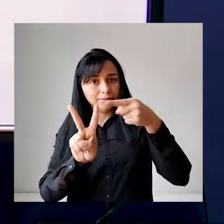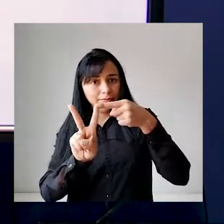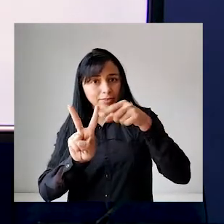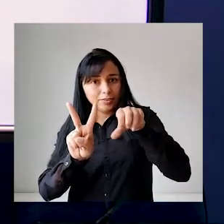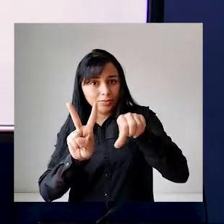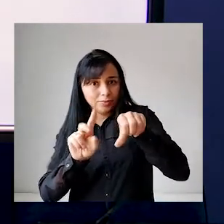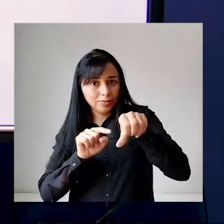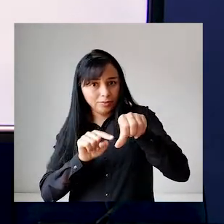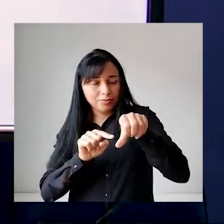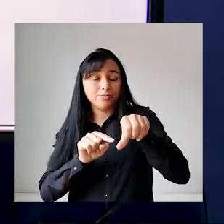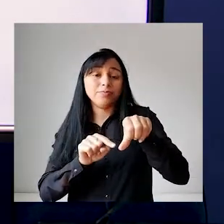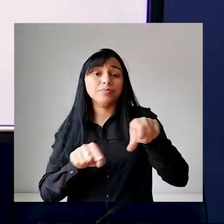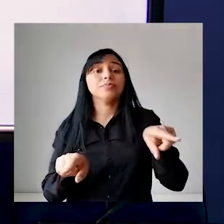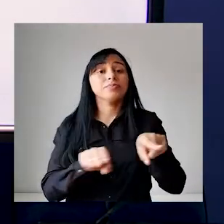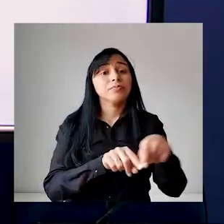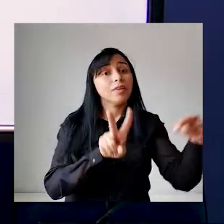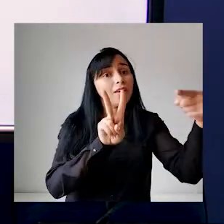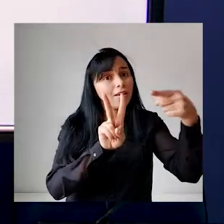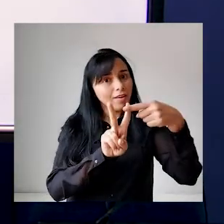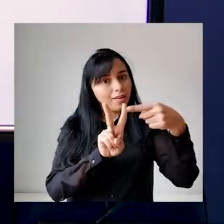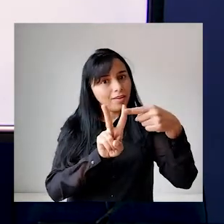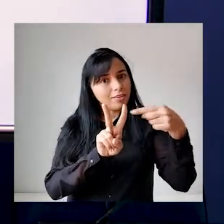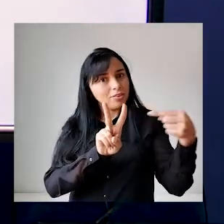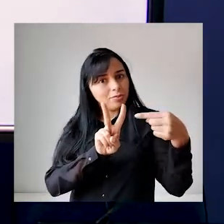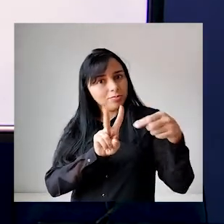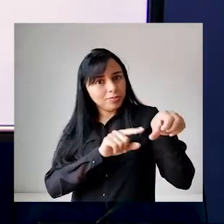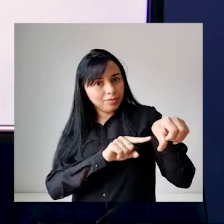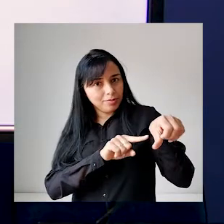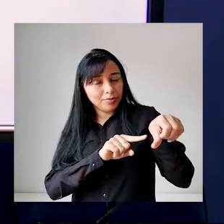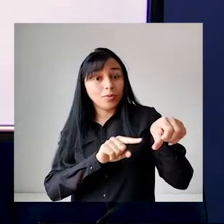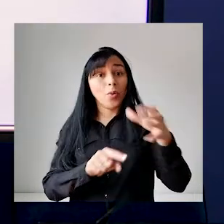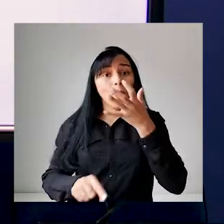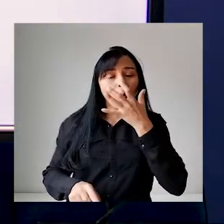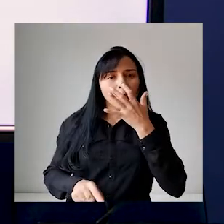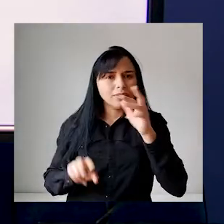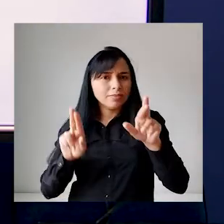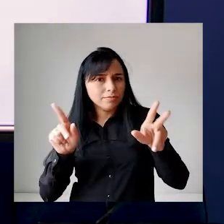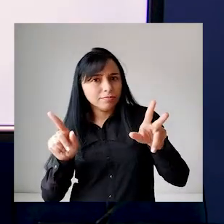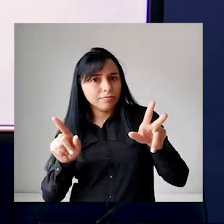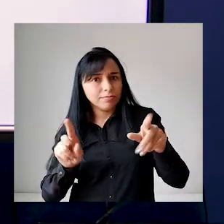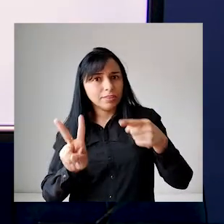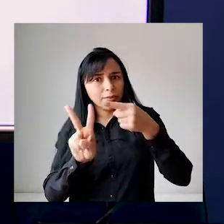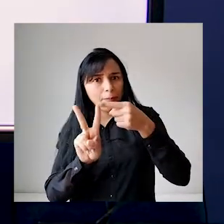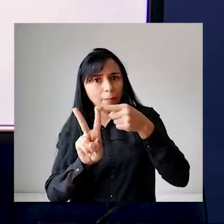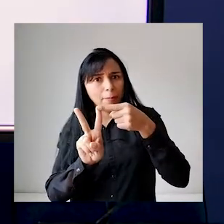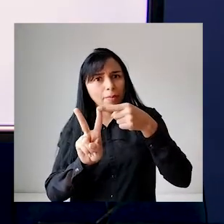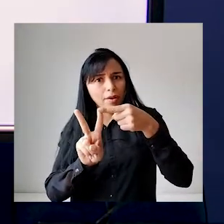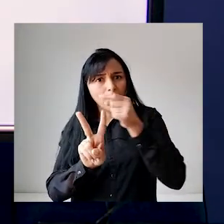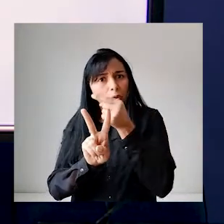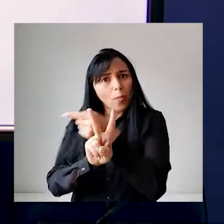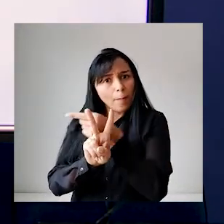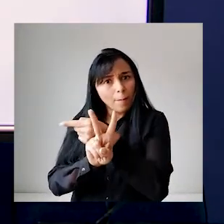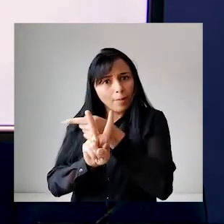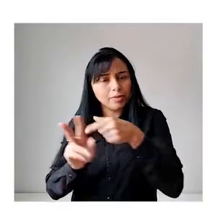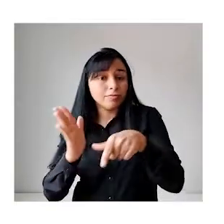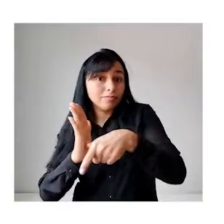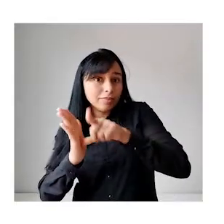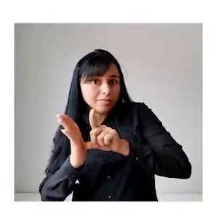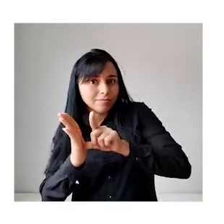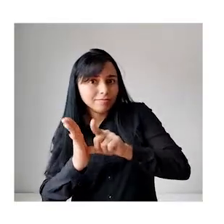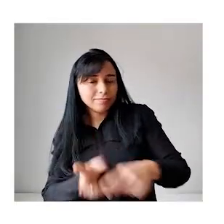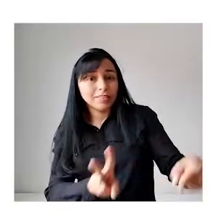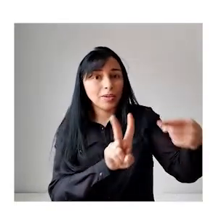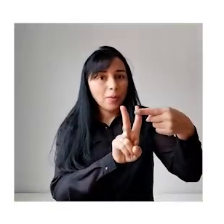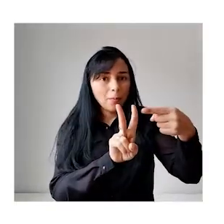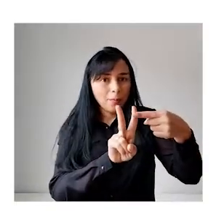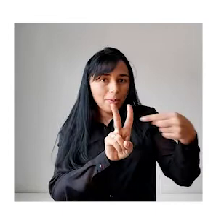9. Olha só, menos raiz de 9 é o oposto da raiz de 9. Logo, menos